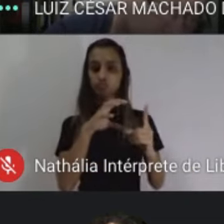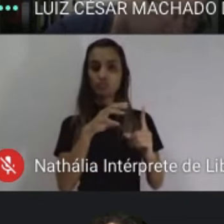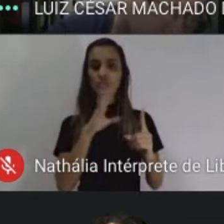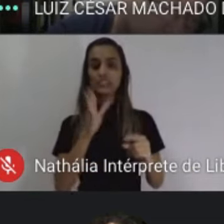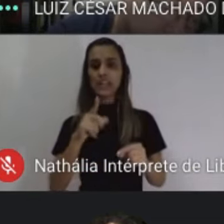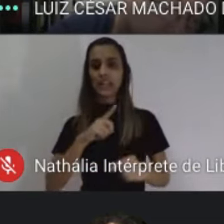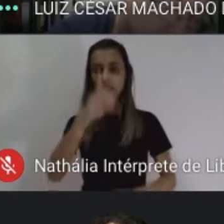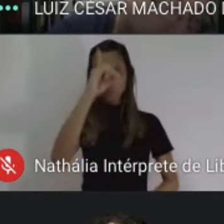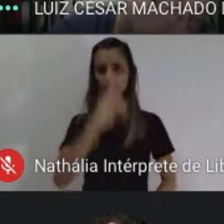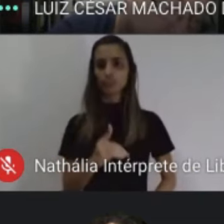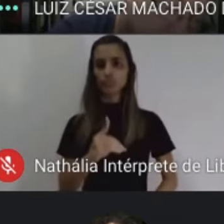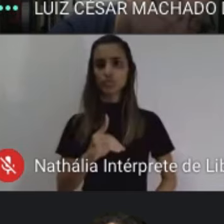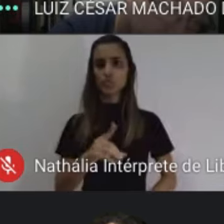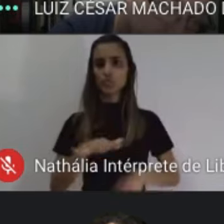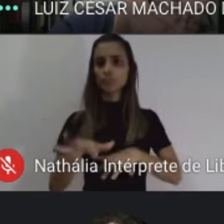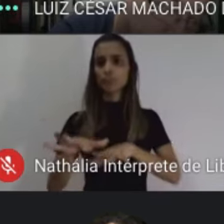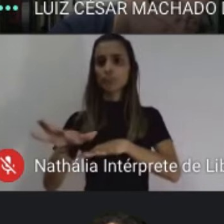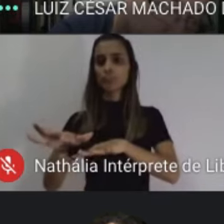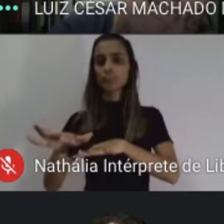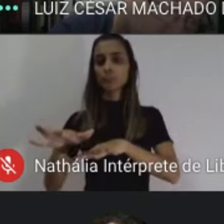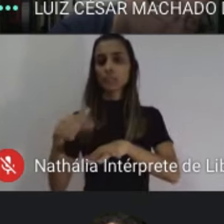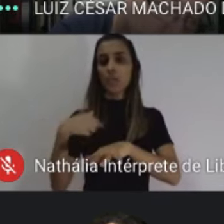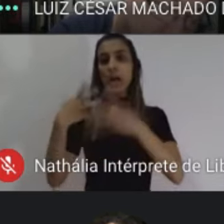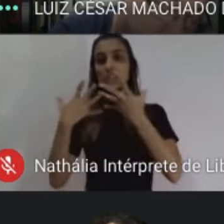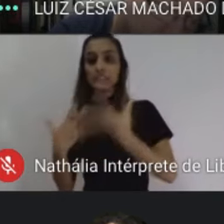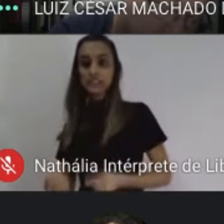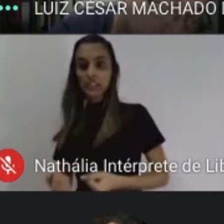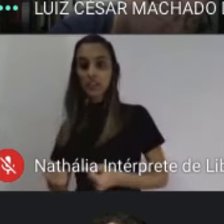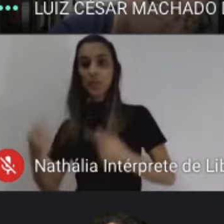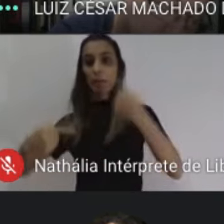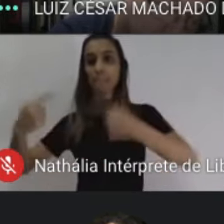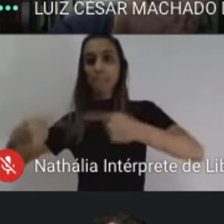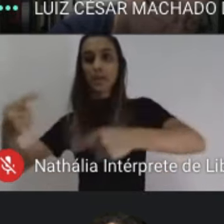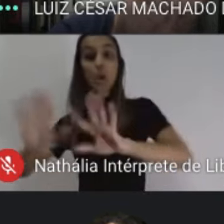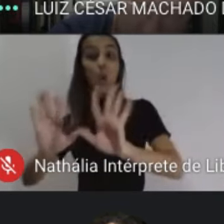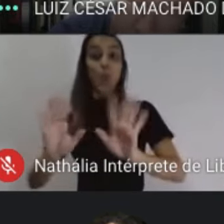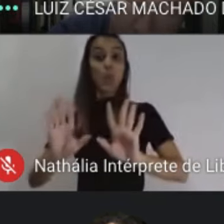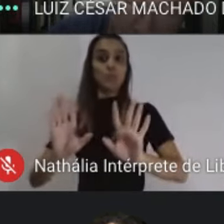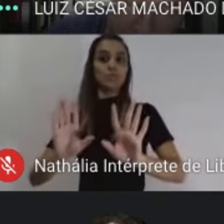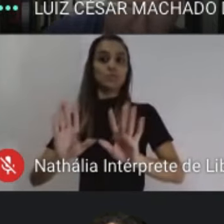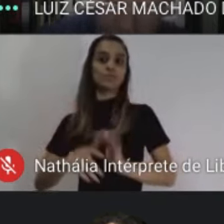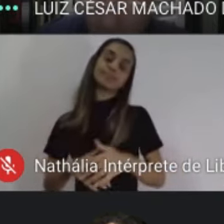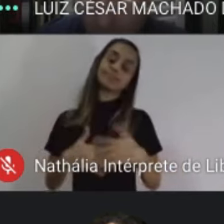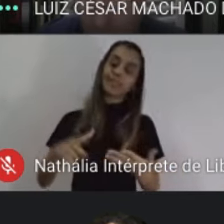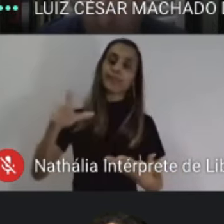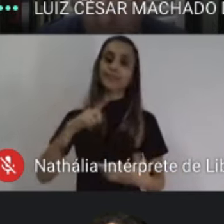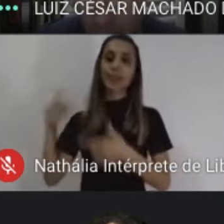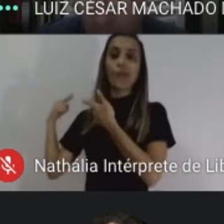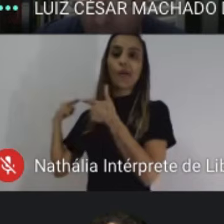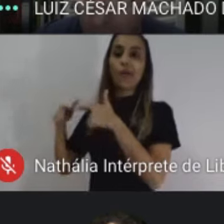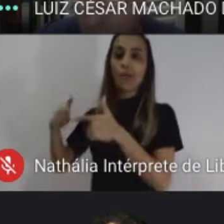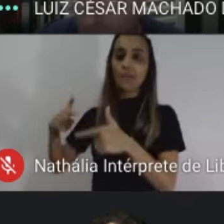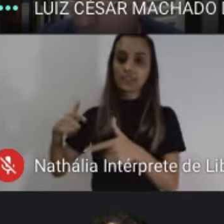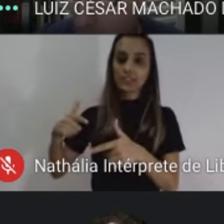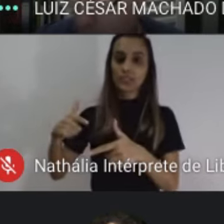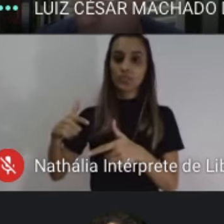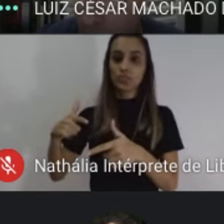tutelar aqueles que vão contra ele. E daí você tem isso, tanto na tradição liberal quanto na tradição